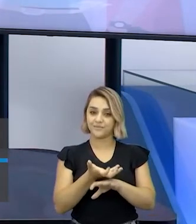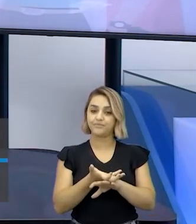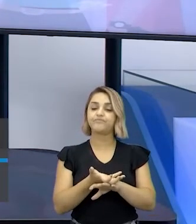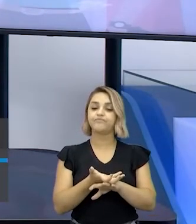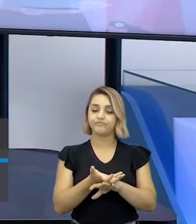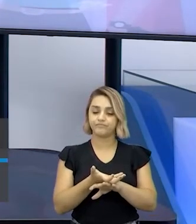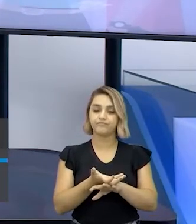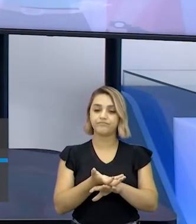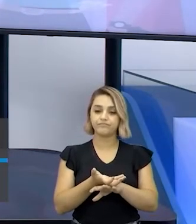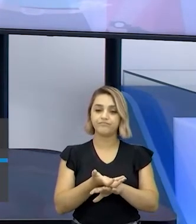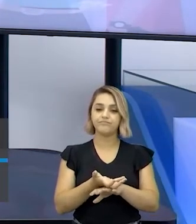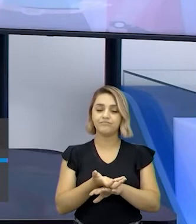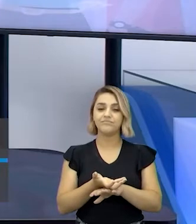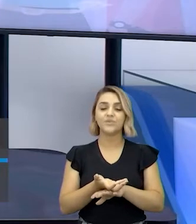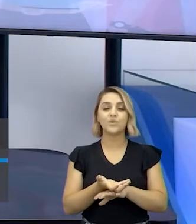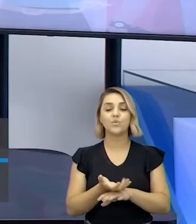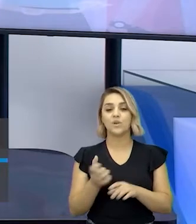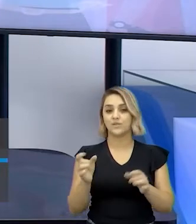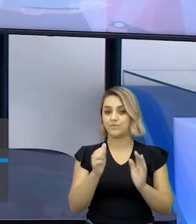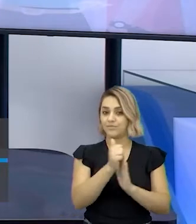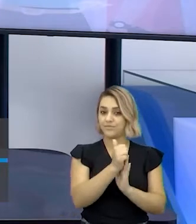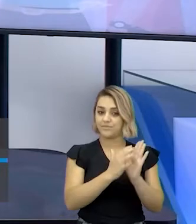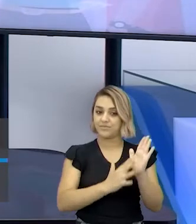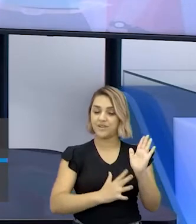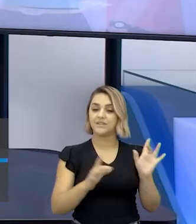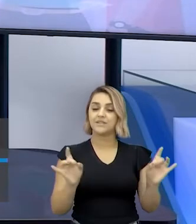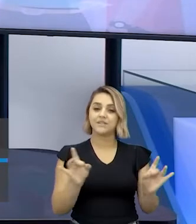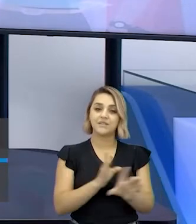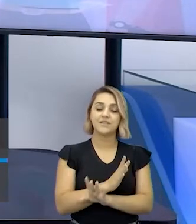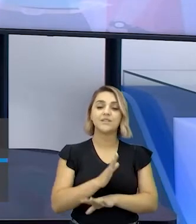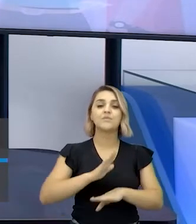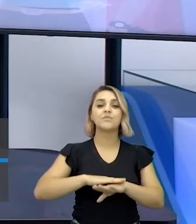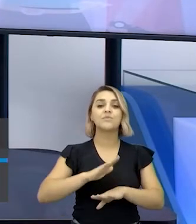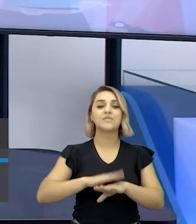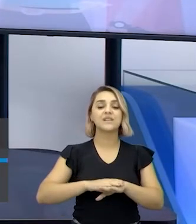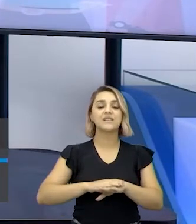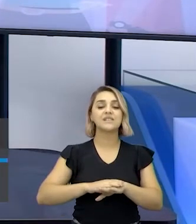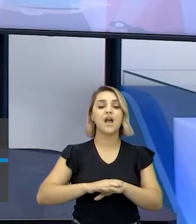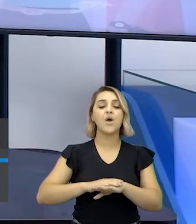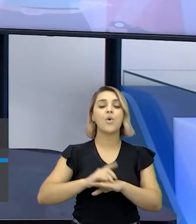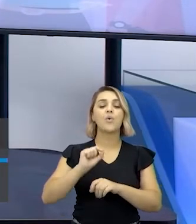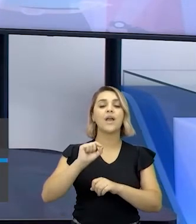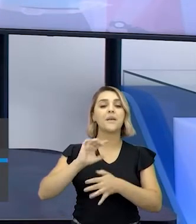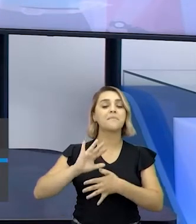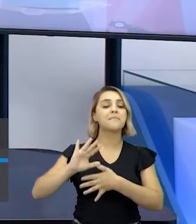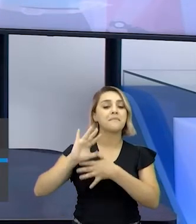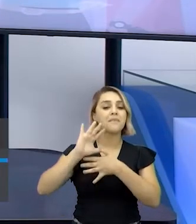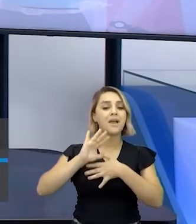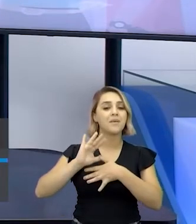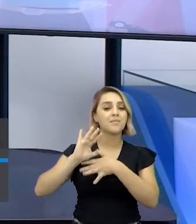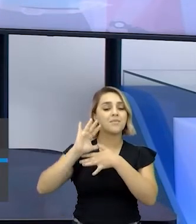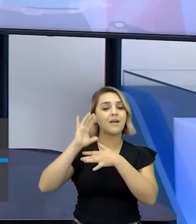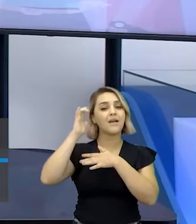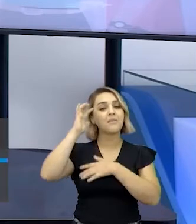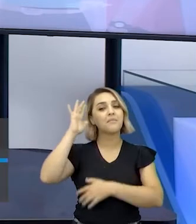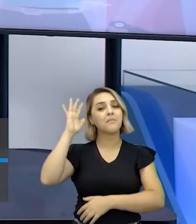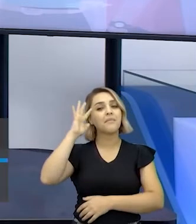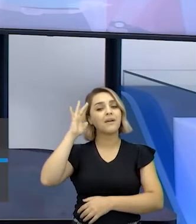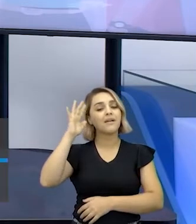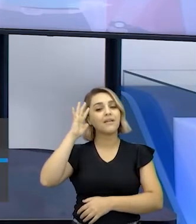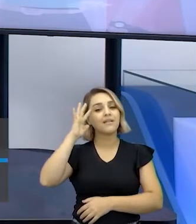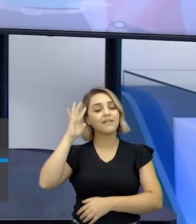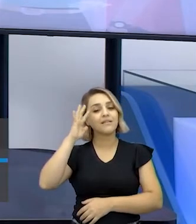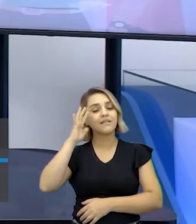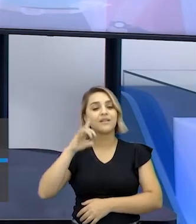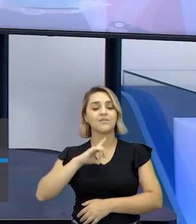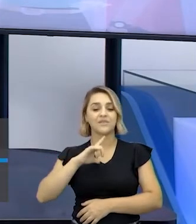dizendo, no final dessa atividade, nós vamos produzir um mapa mental. Então é interessante vocês irem anotando, fazendo